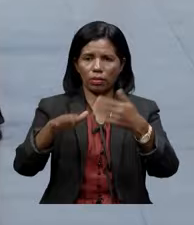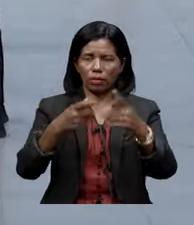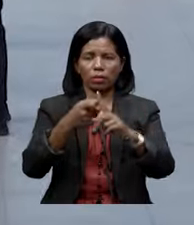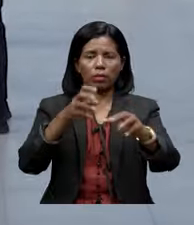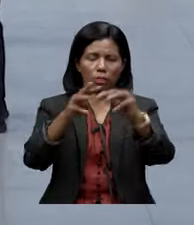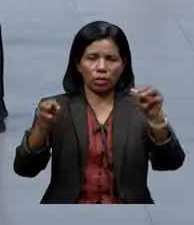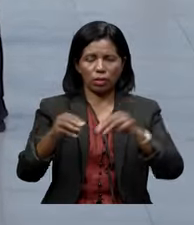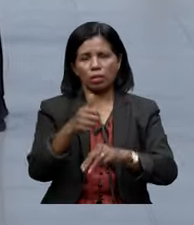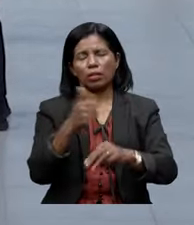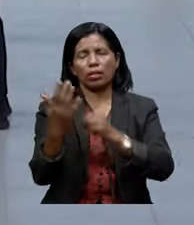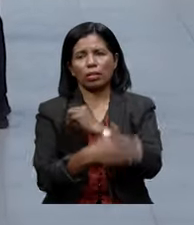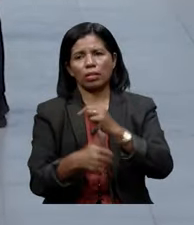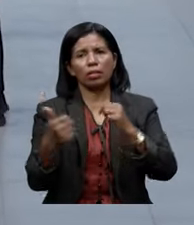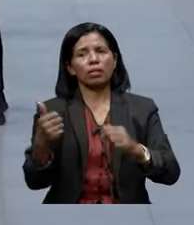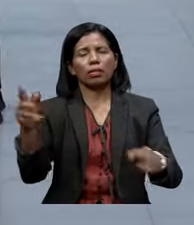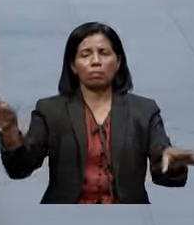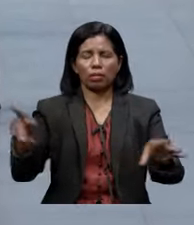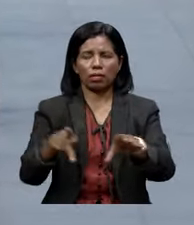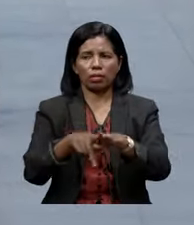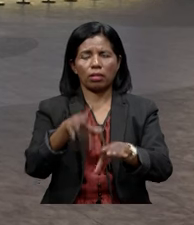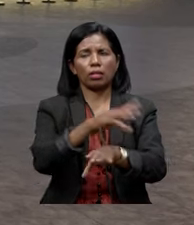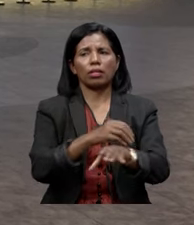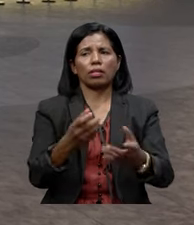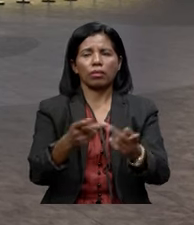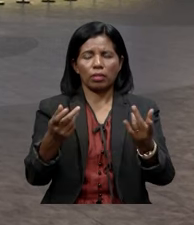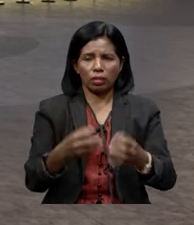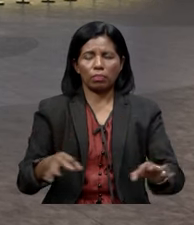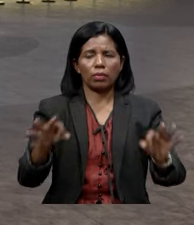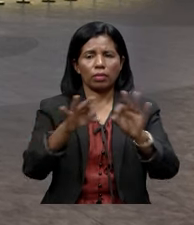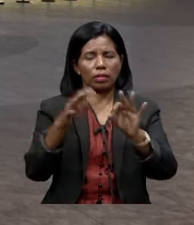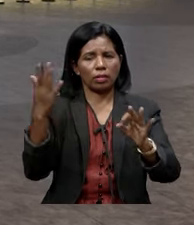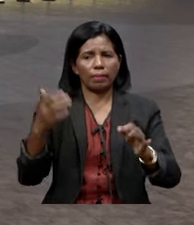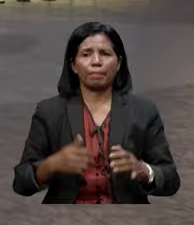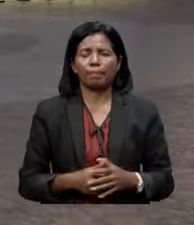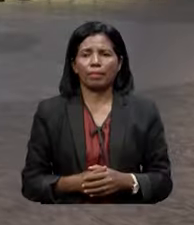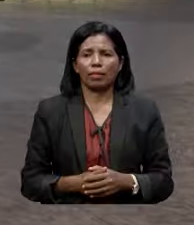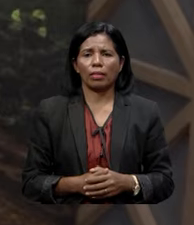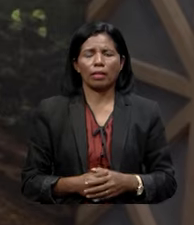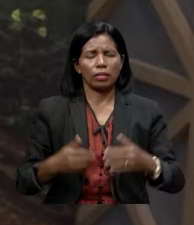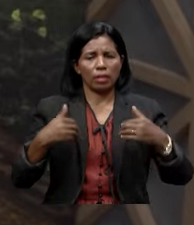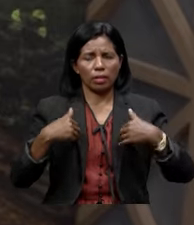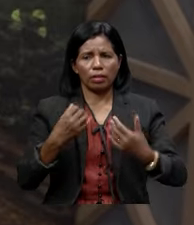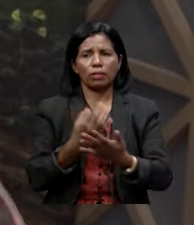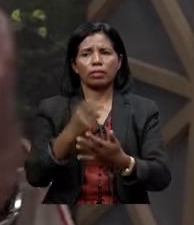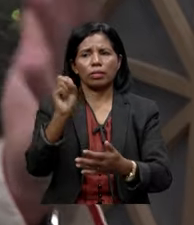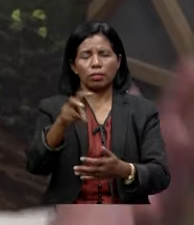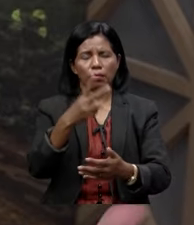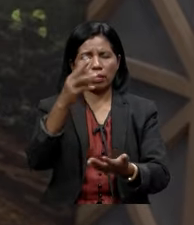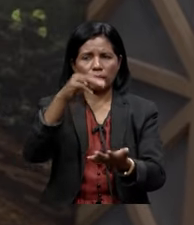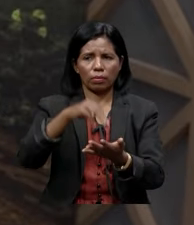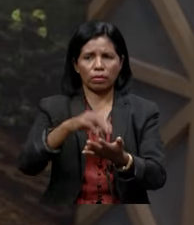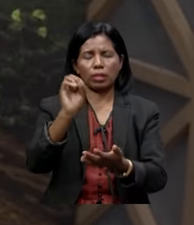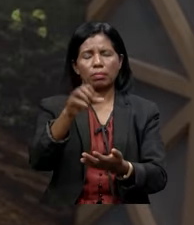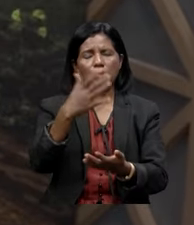munisi e participa evento importante n então quando se fala de 12 milhões 15